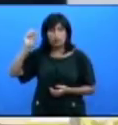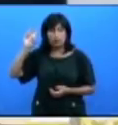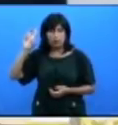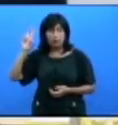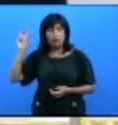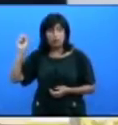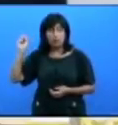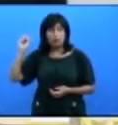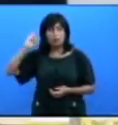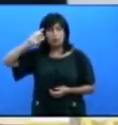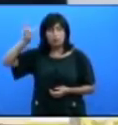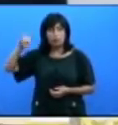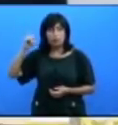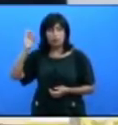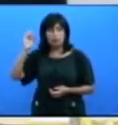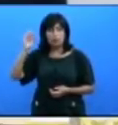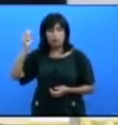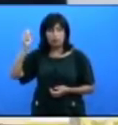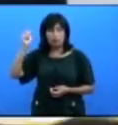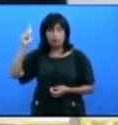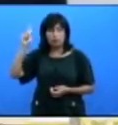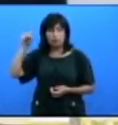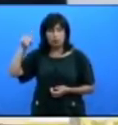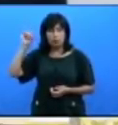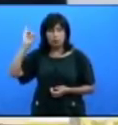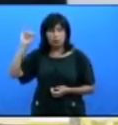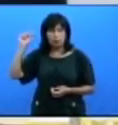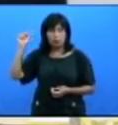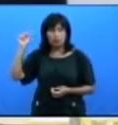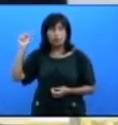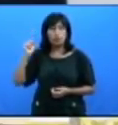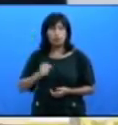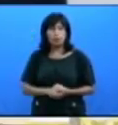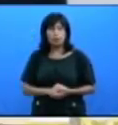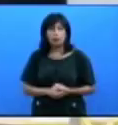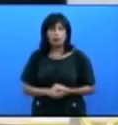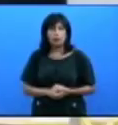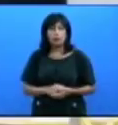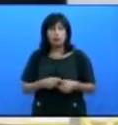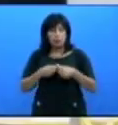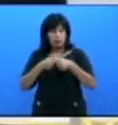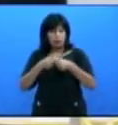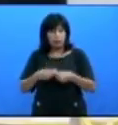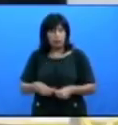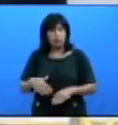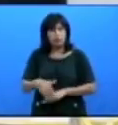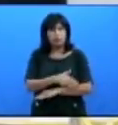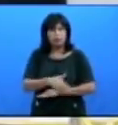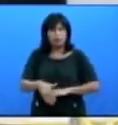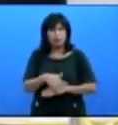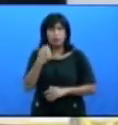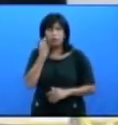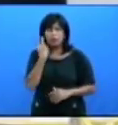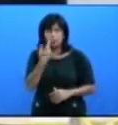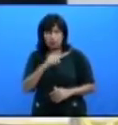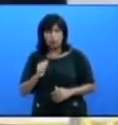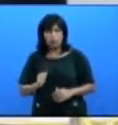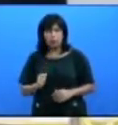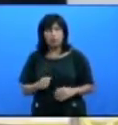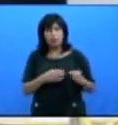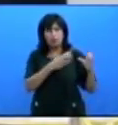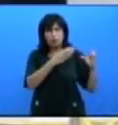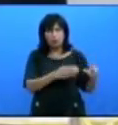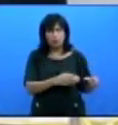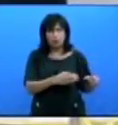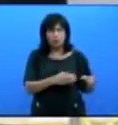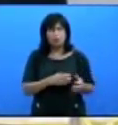Joaquim Rodrigues será implantado no prédio localizado na Rua Joaquim Nabuco, 143,